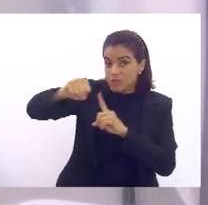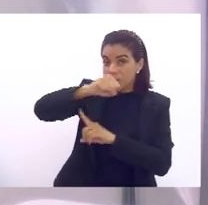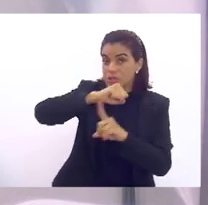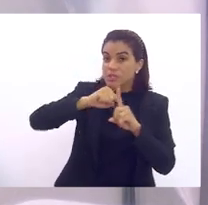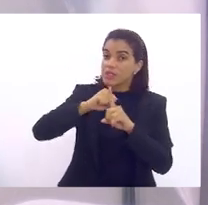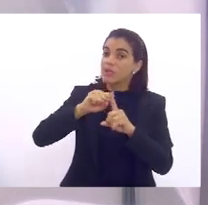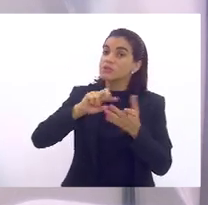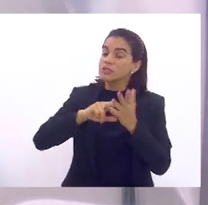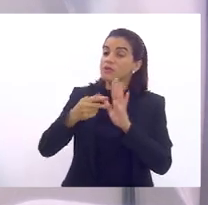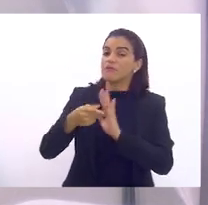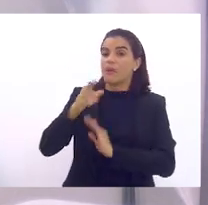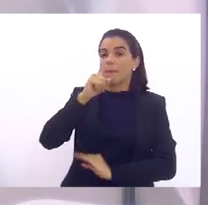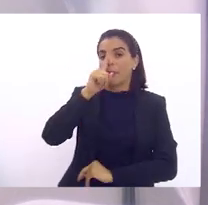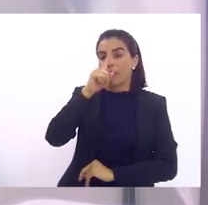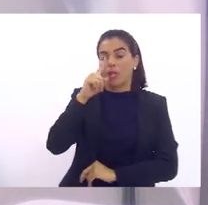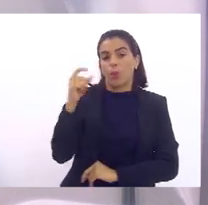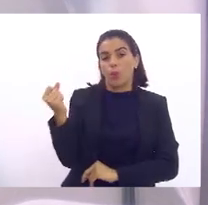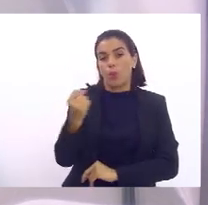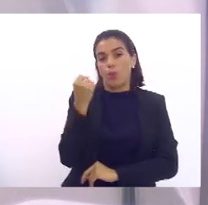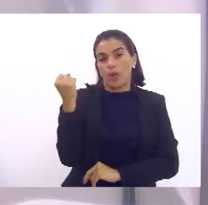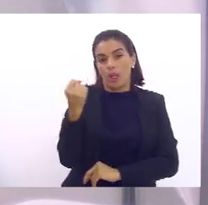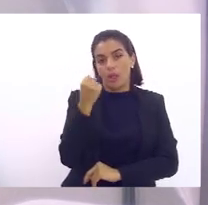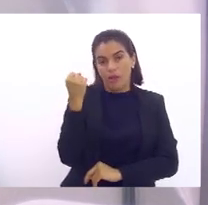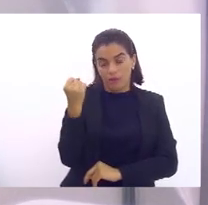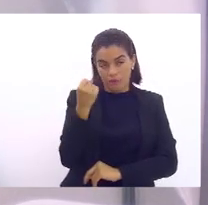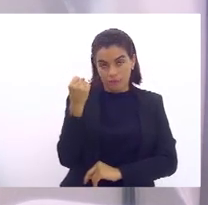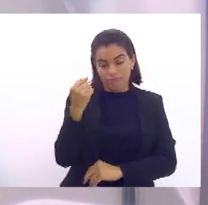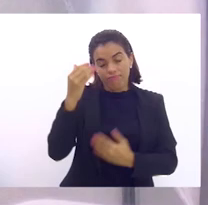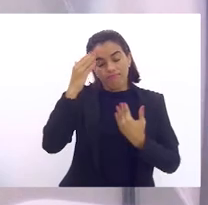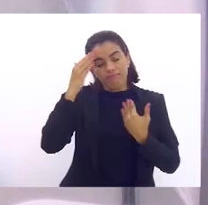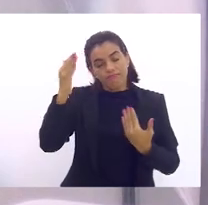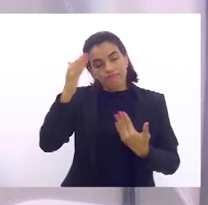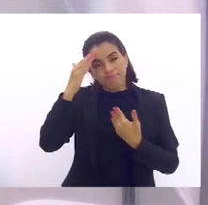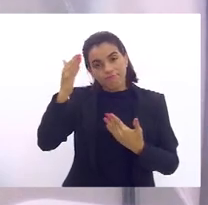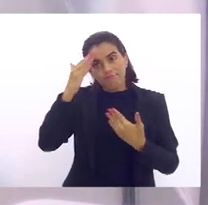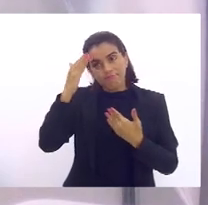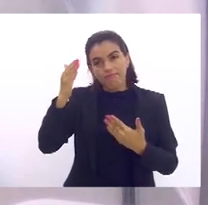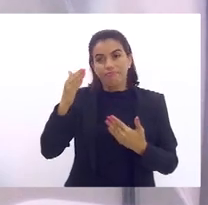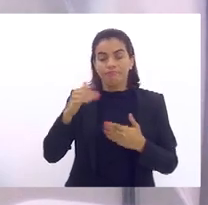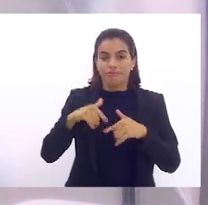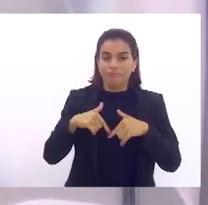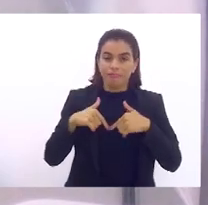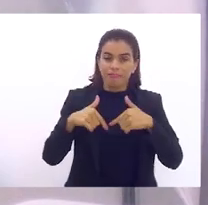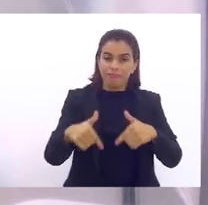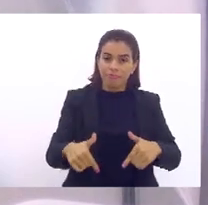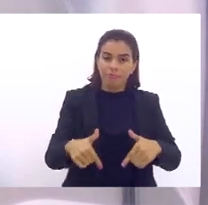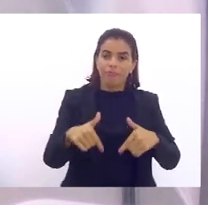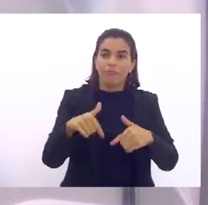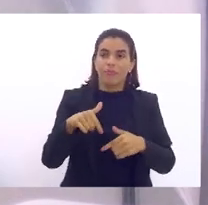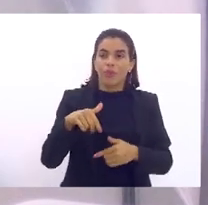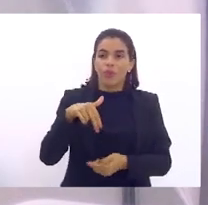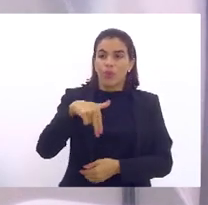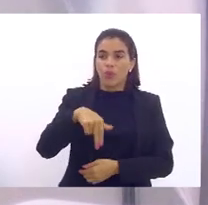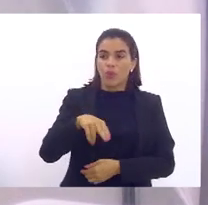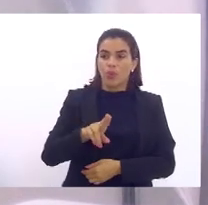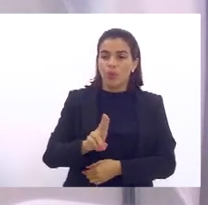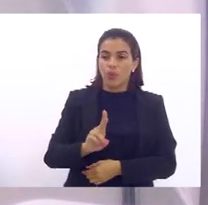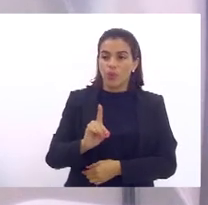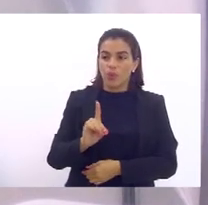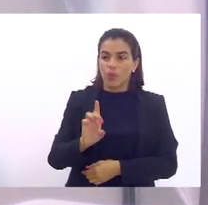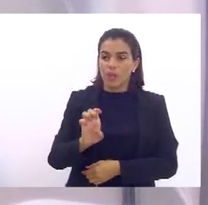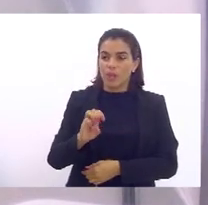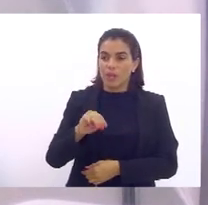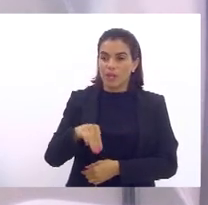risco é isso que significa então muito obrigada pela sua atuação à frente do nuden a gente fica muito feliz de ter